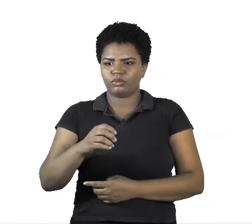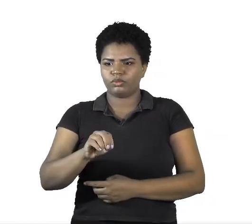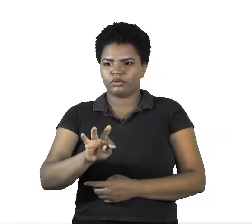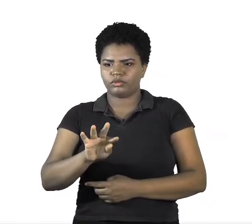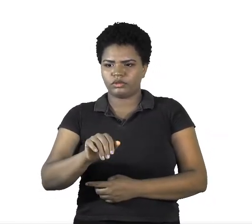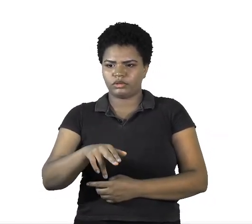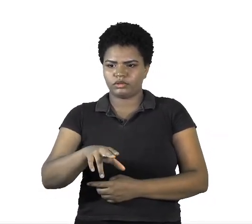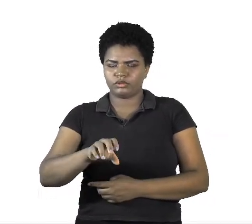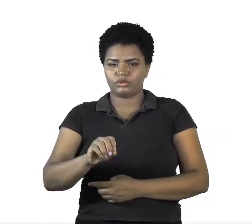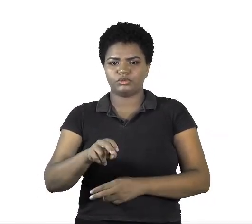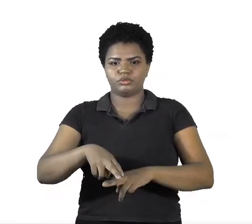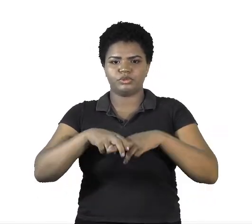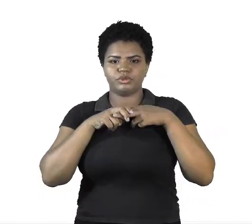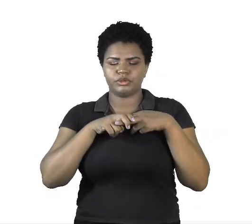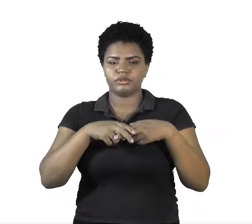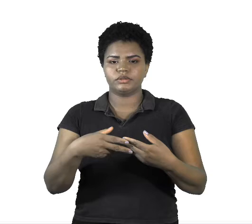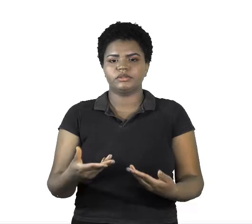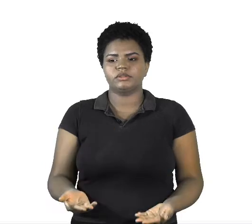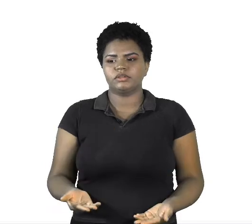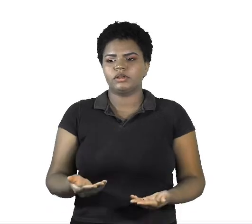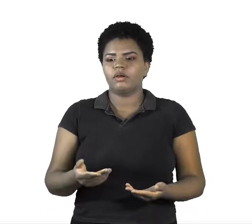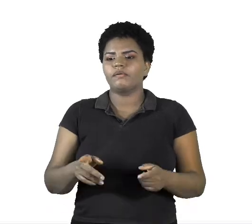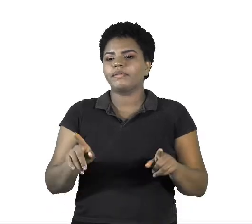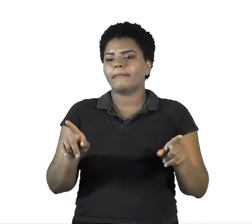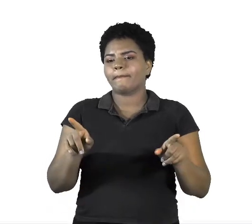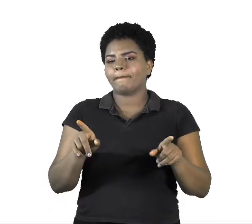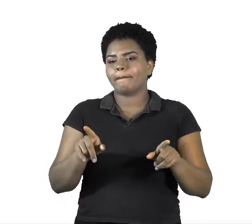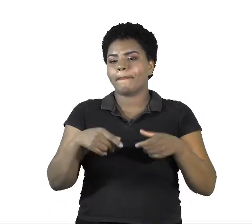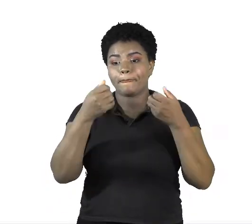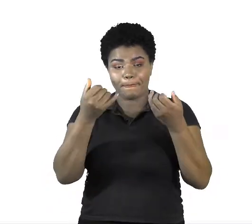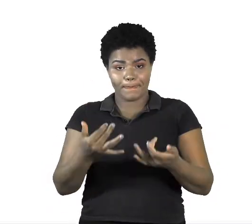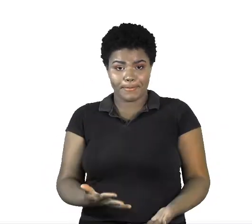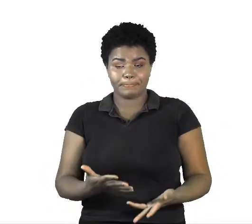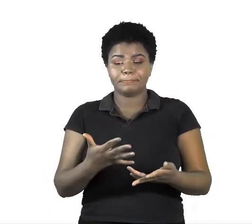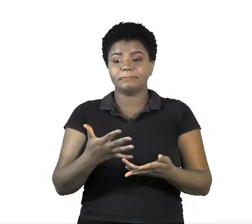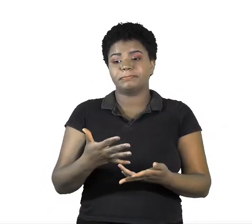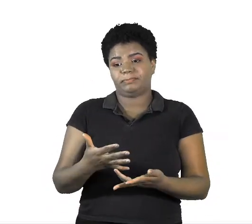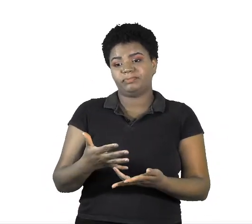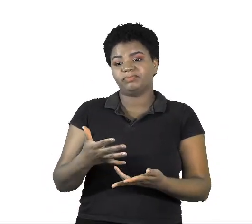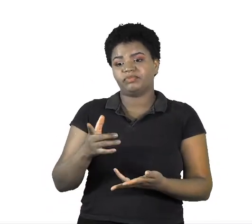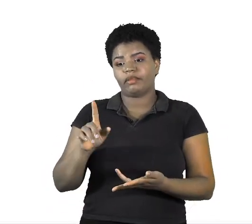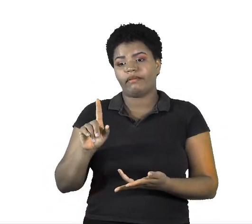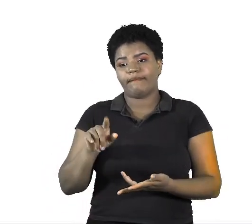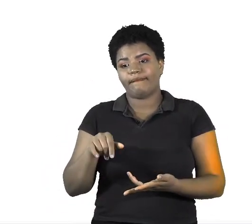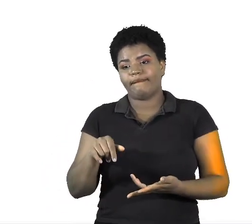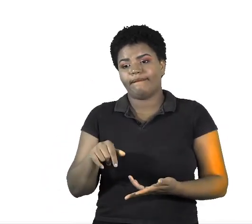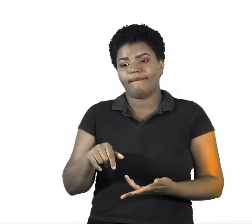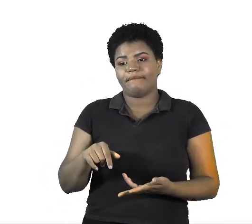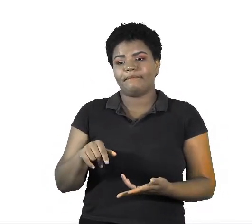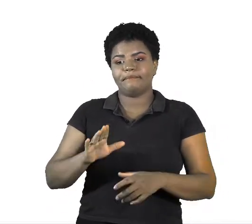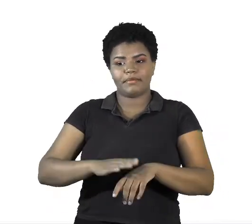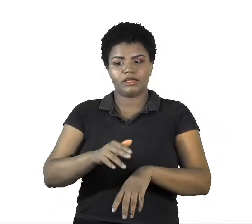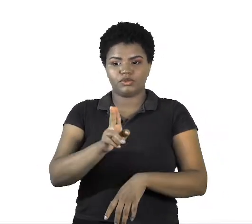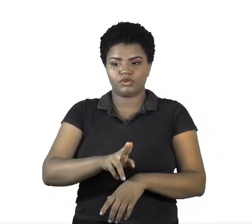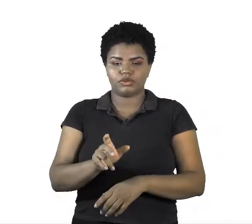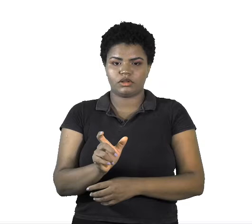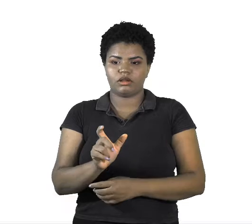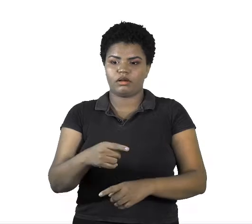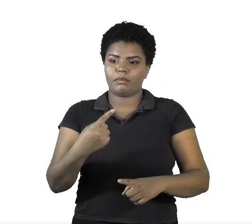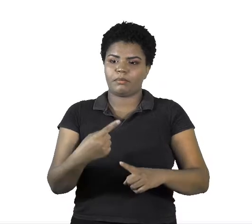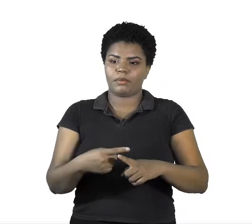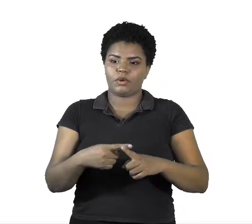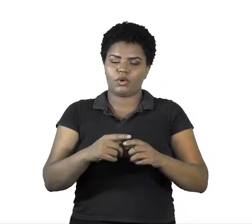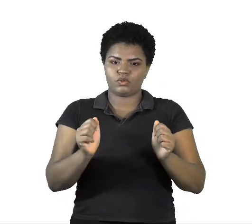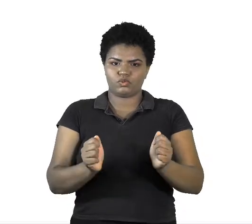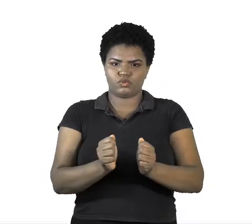isso. E quando ela dá uma explicação, é a coordenada explicativa, a mais utilizada o porquê junto,